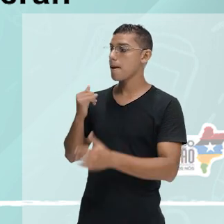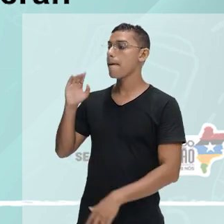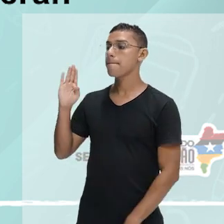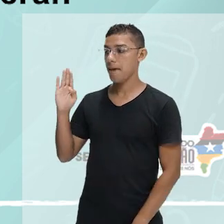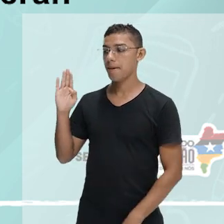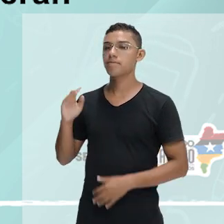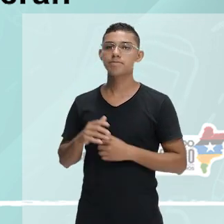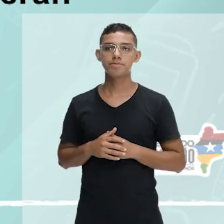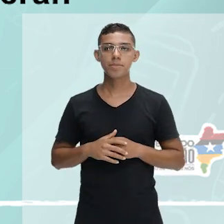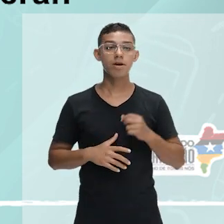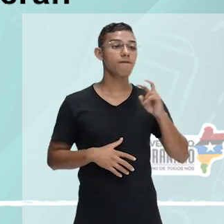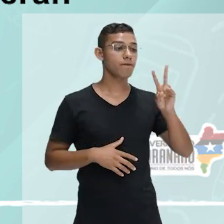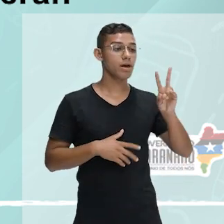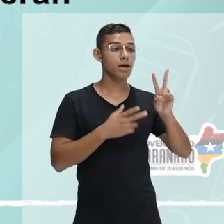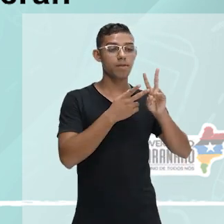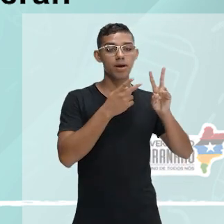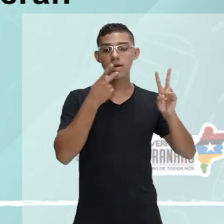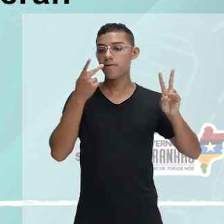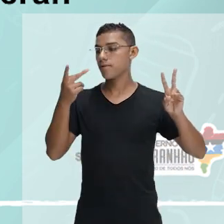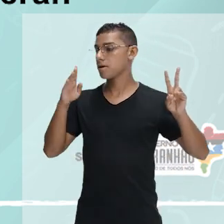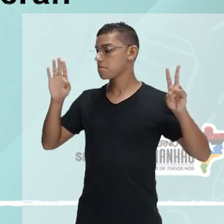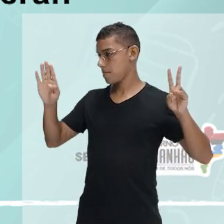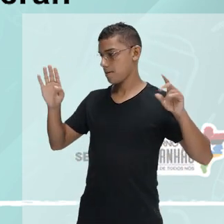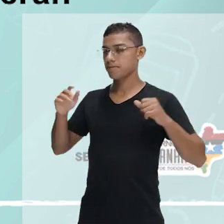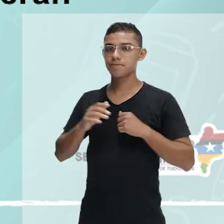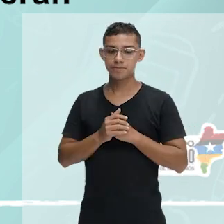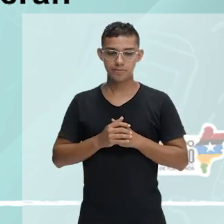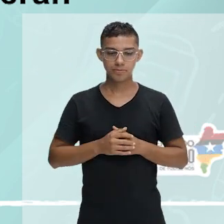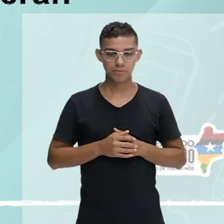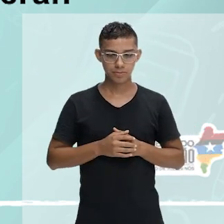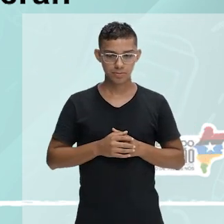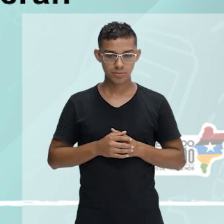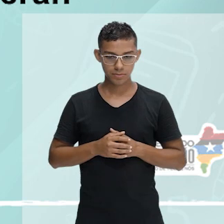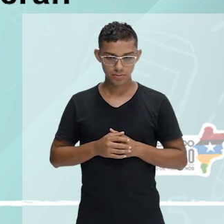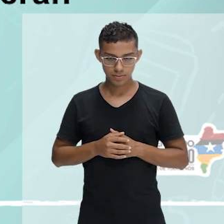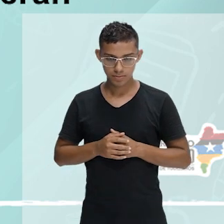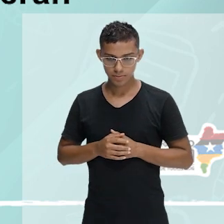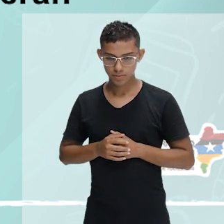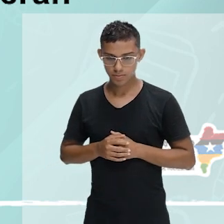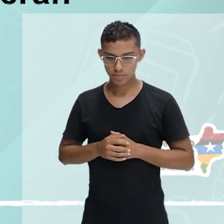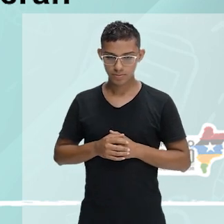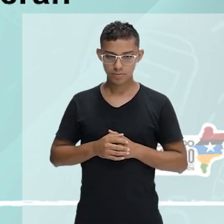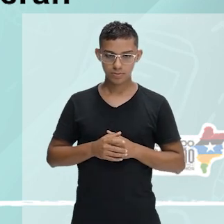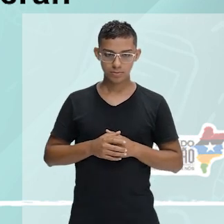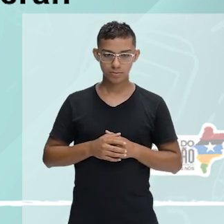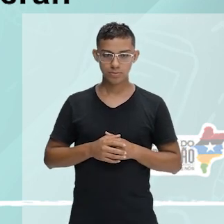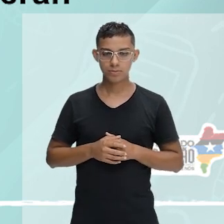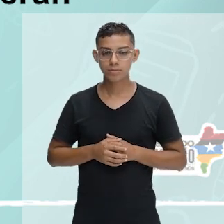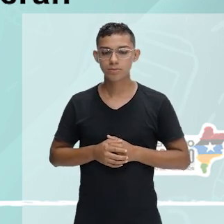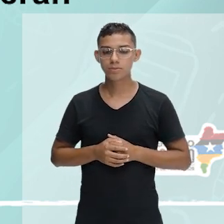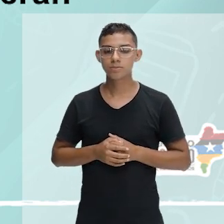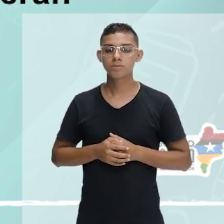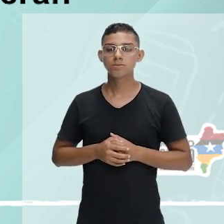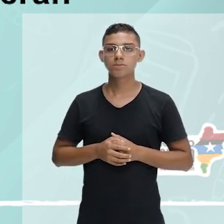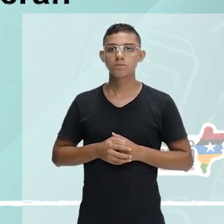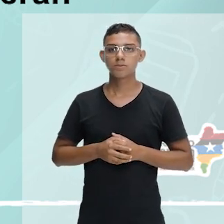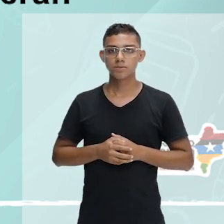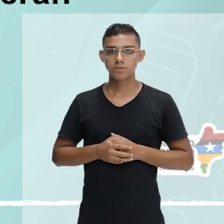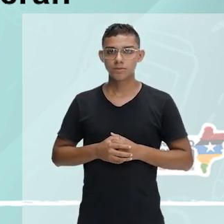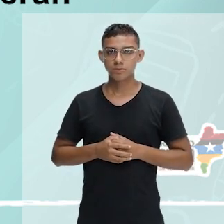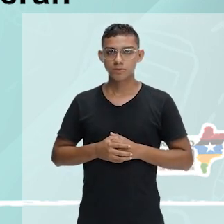B, tá? Então, yo saliera, tú salieras, usted